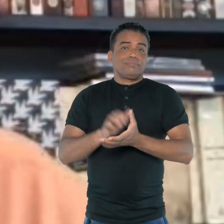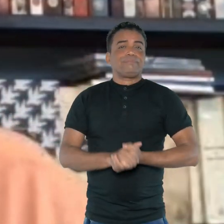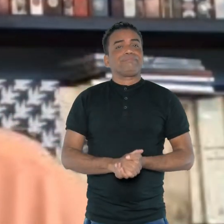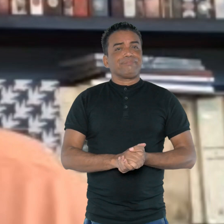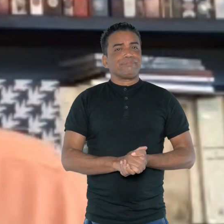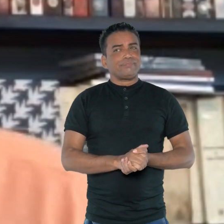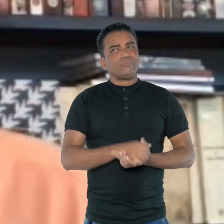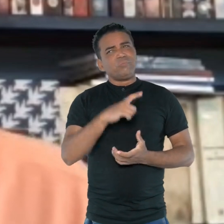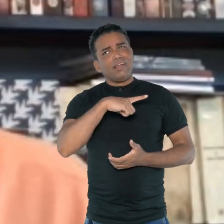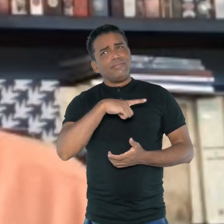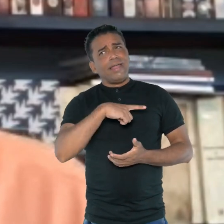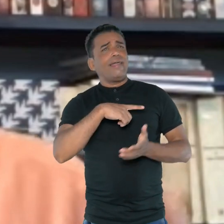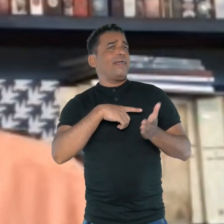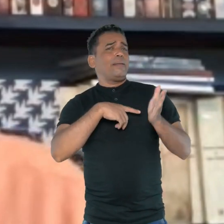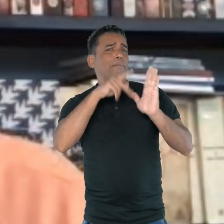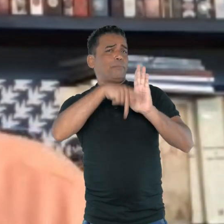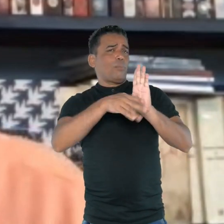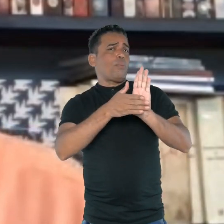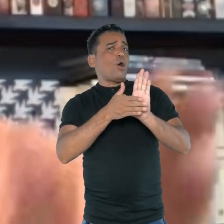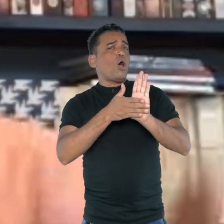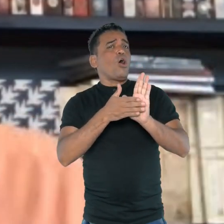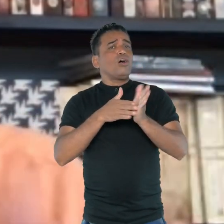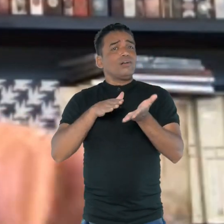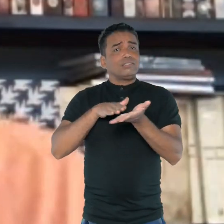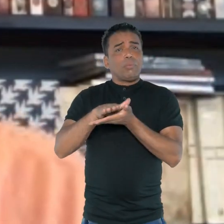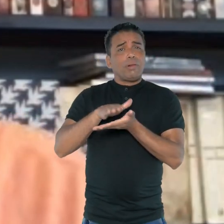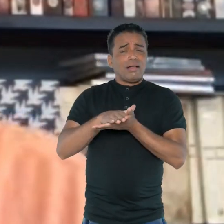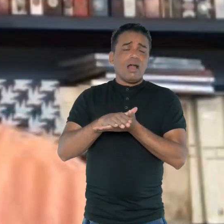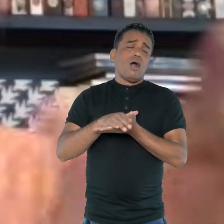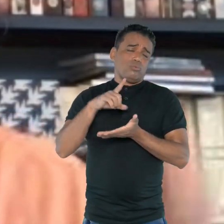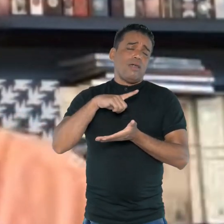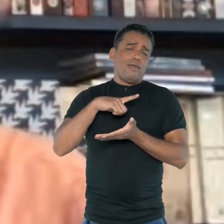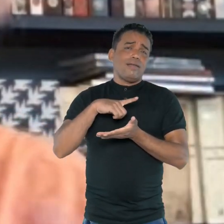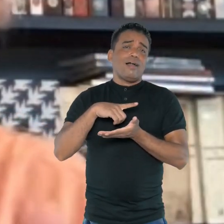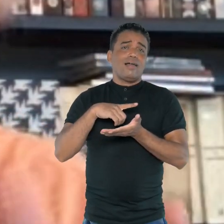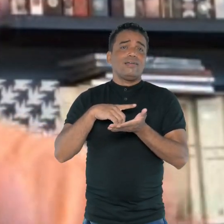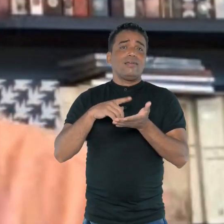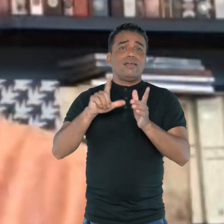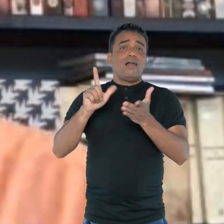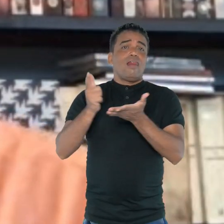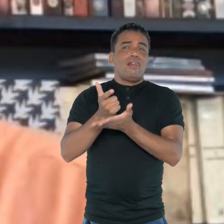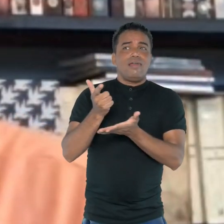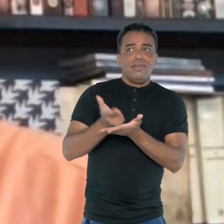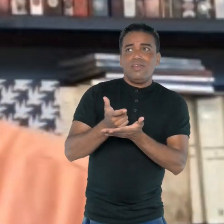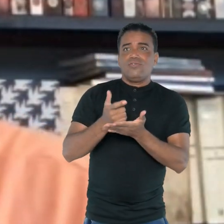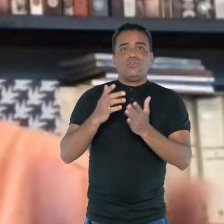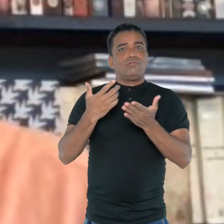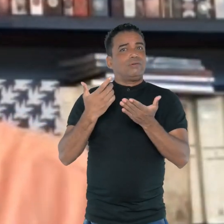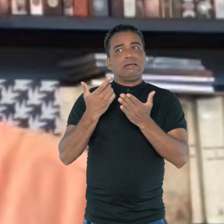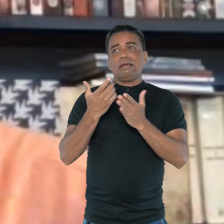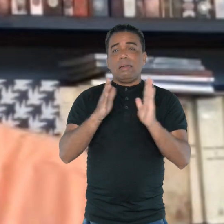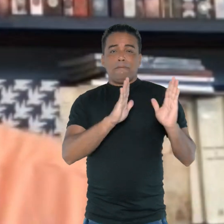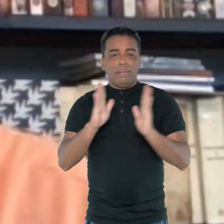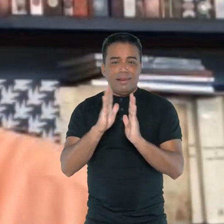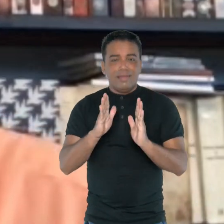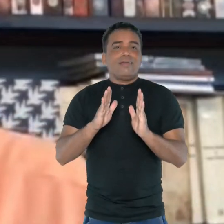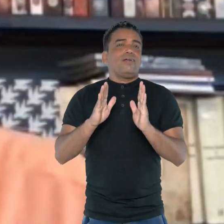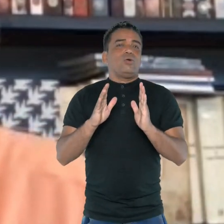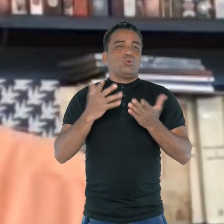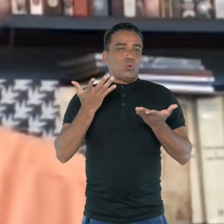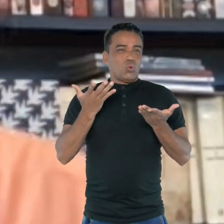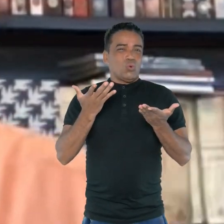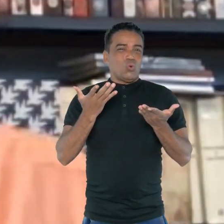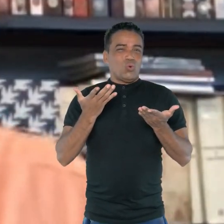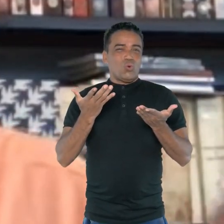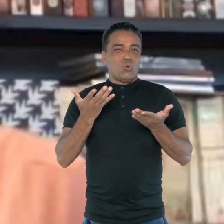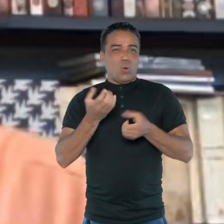tem um volume aqui de contos que dá um livro, e aí fecha o livro com os contos de um determinado período cronológico que